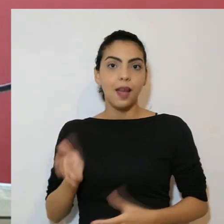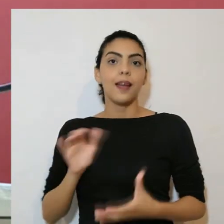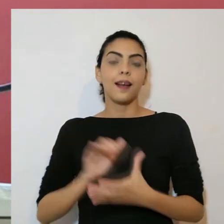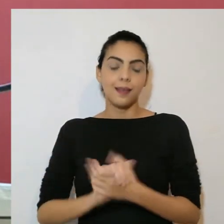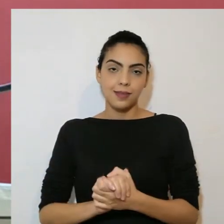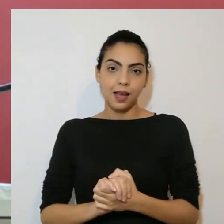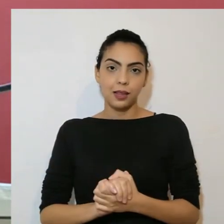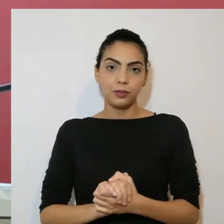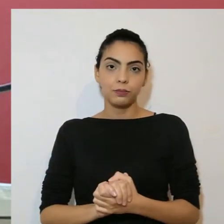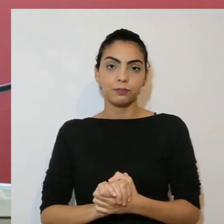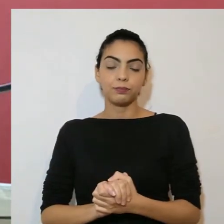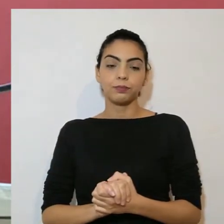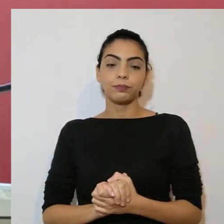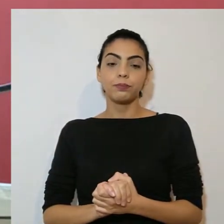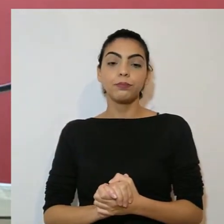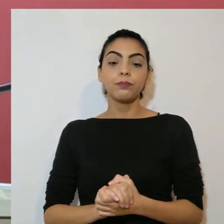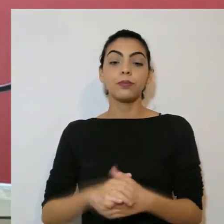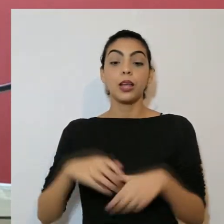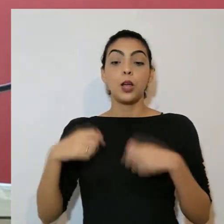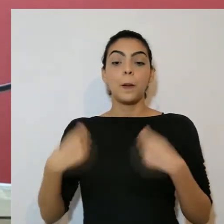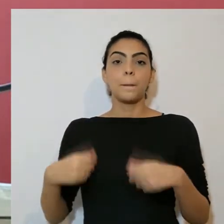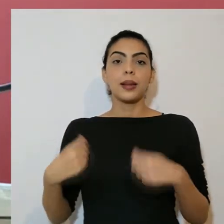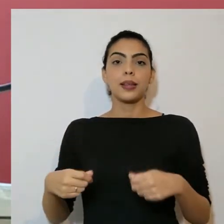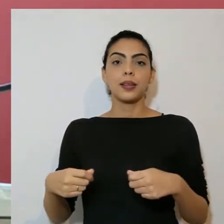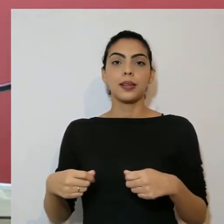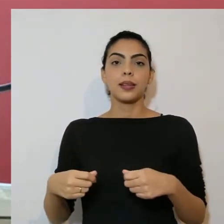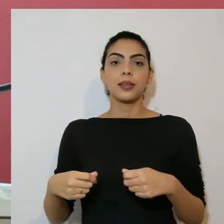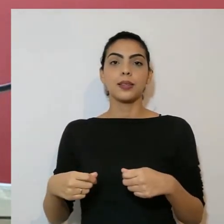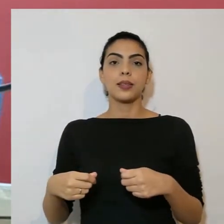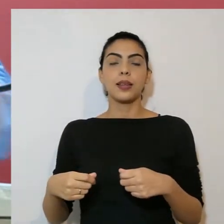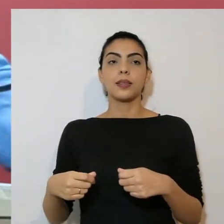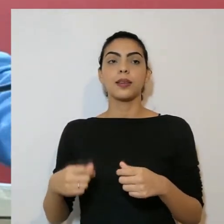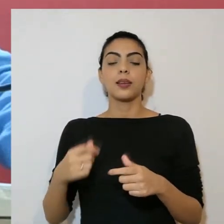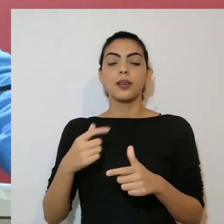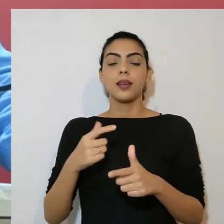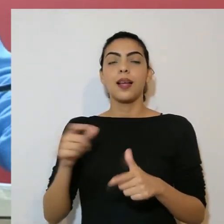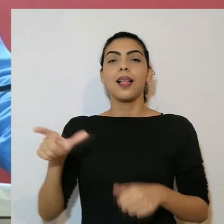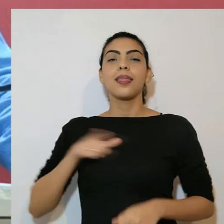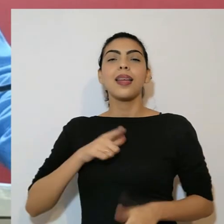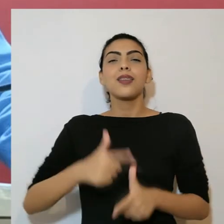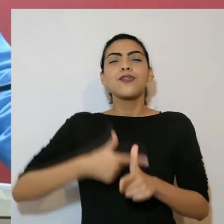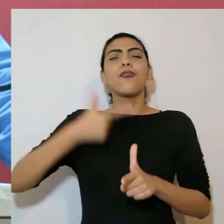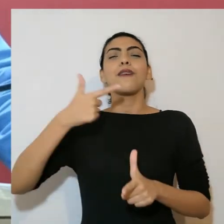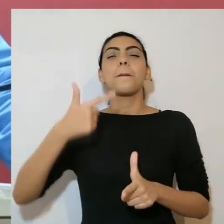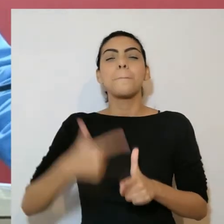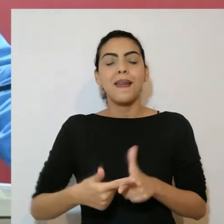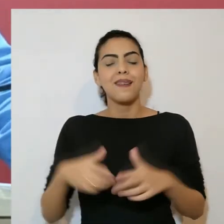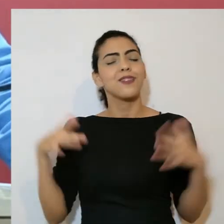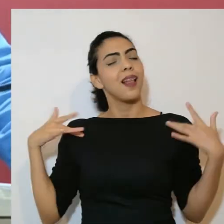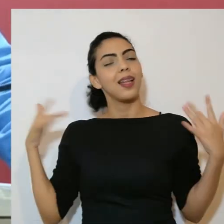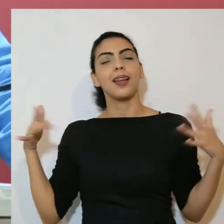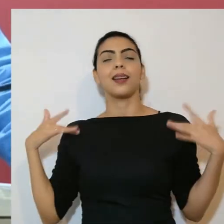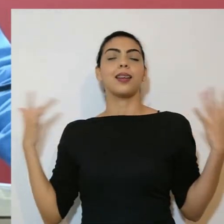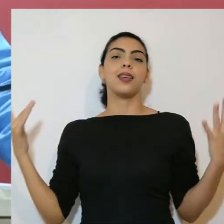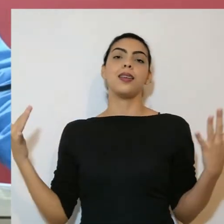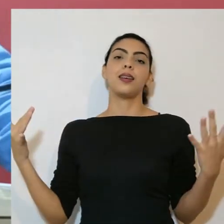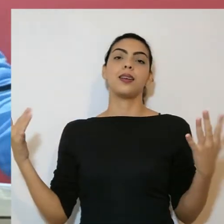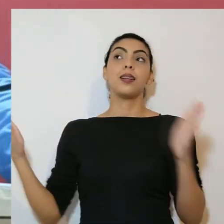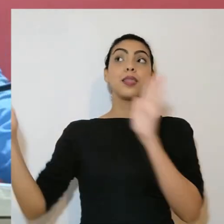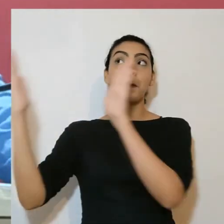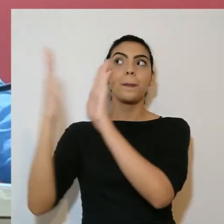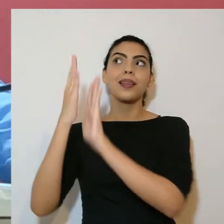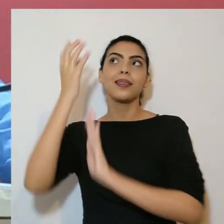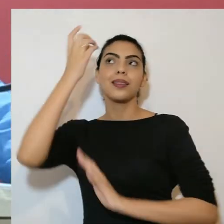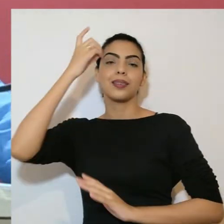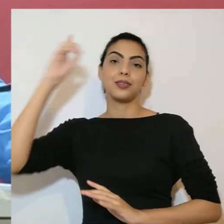estão casados devem renovar essa alegria, esse vigor do casamento e